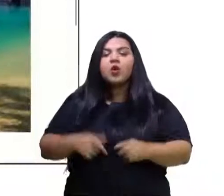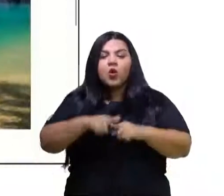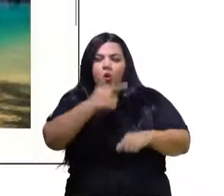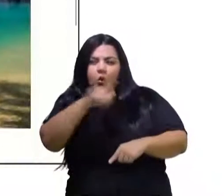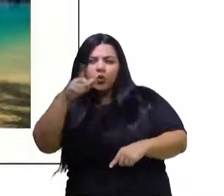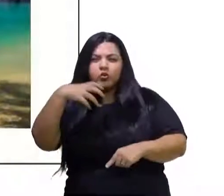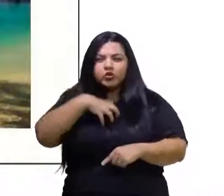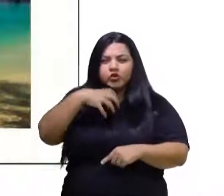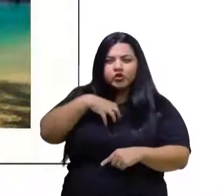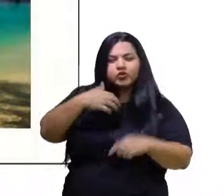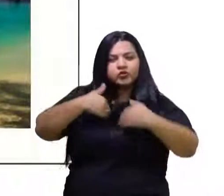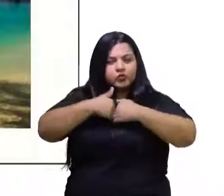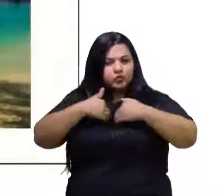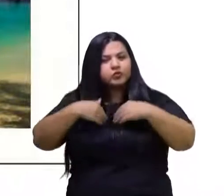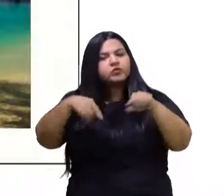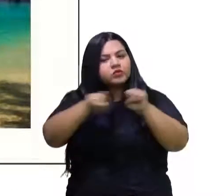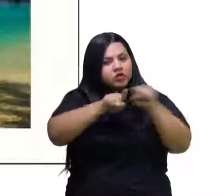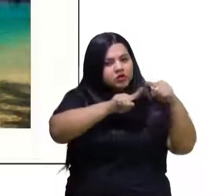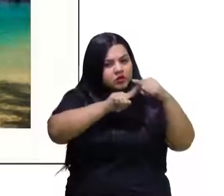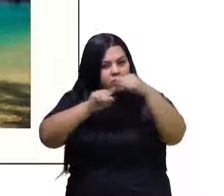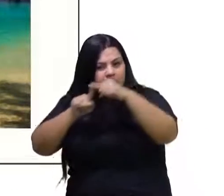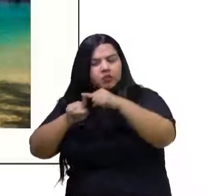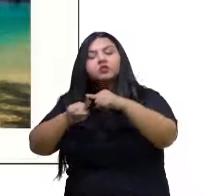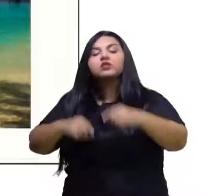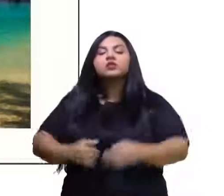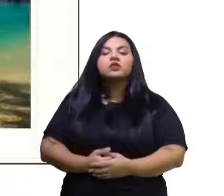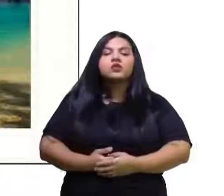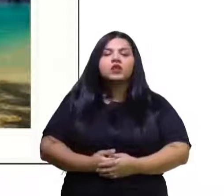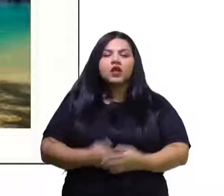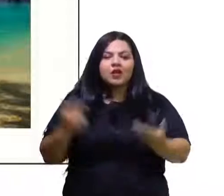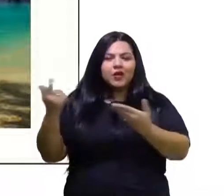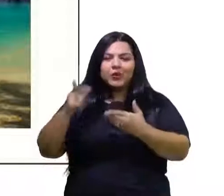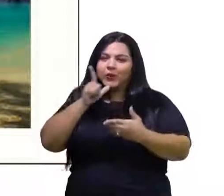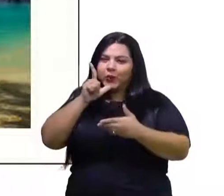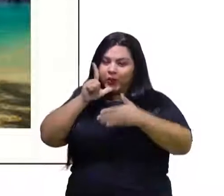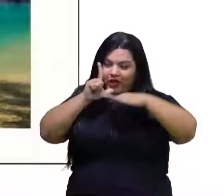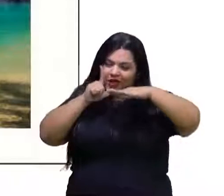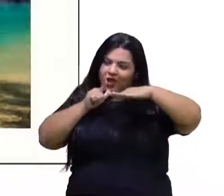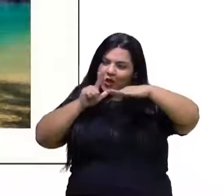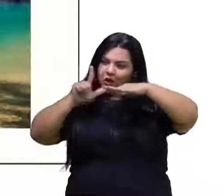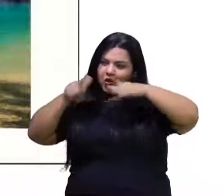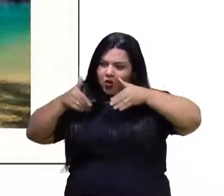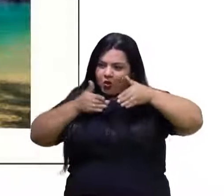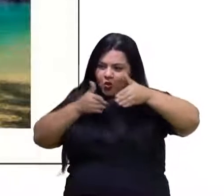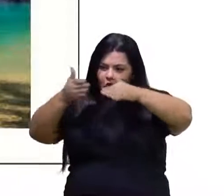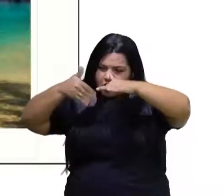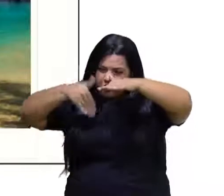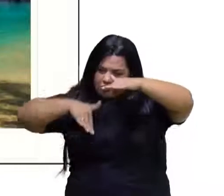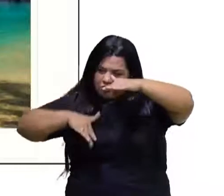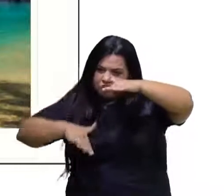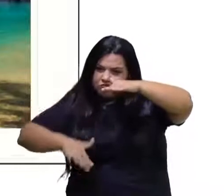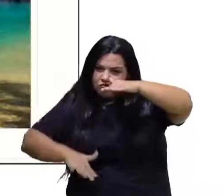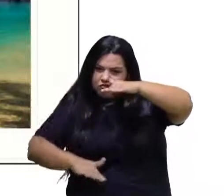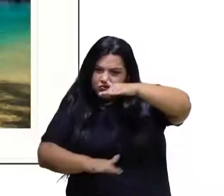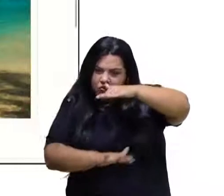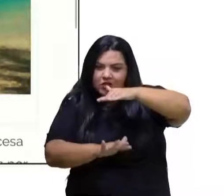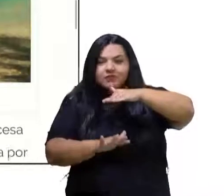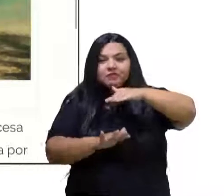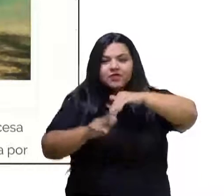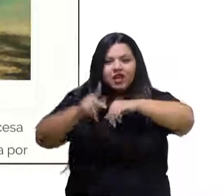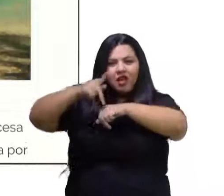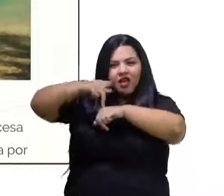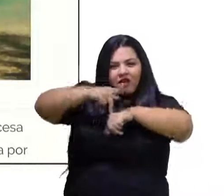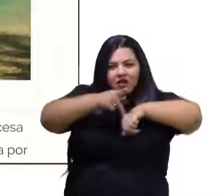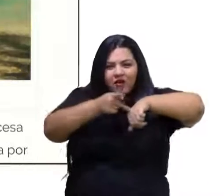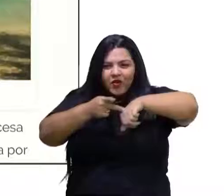outras espécies de animais e também da flora. O rio subterrâneo de Puerto Princesa, nas Filipinas,